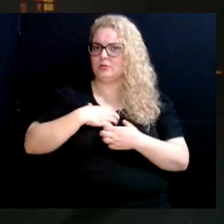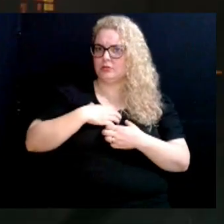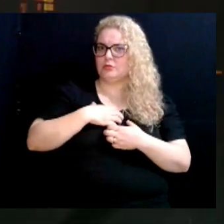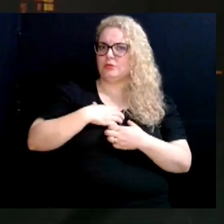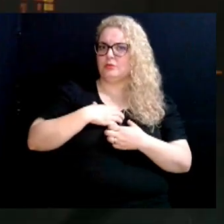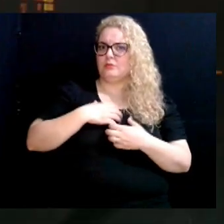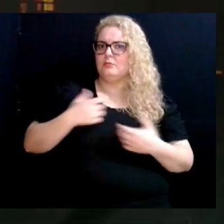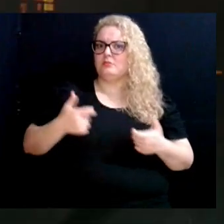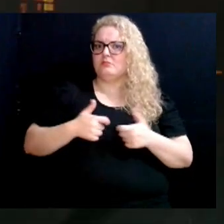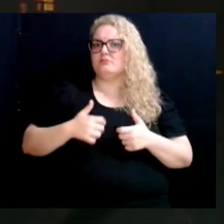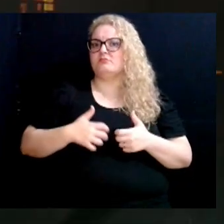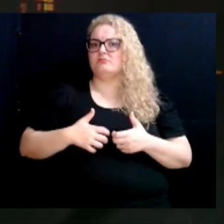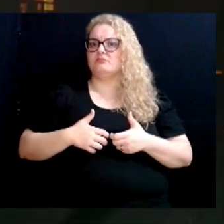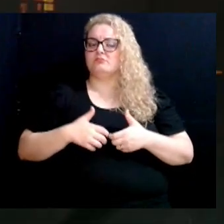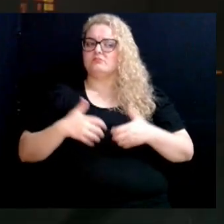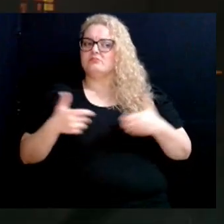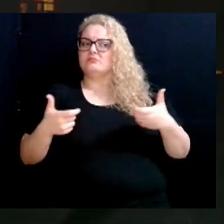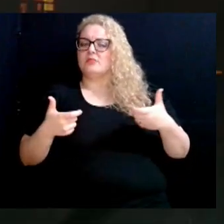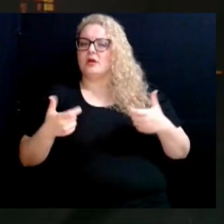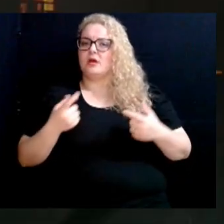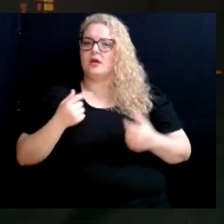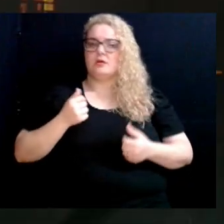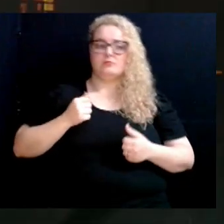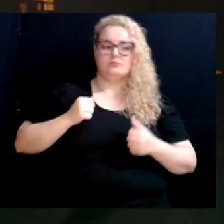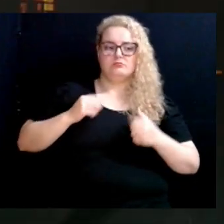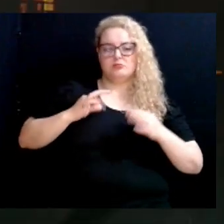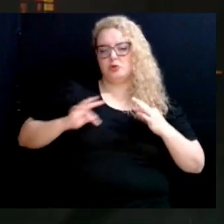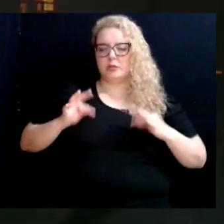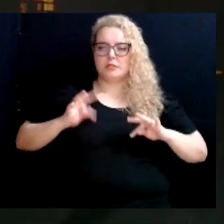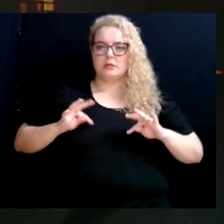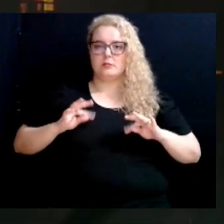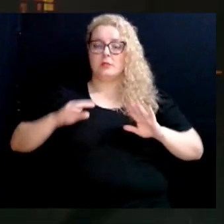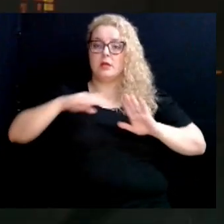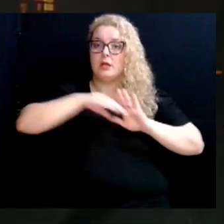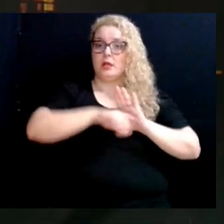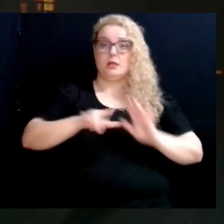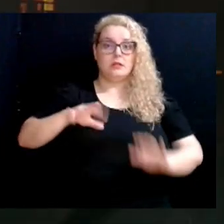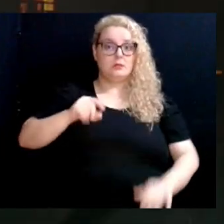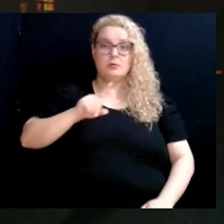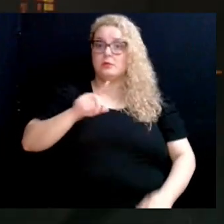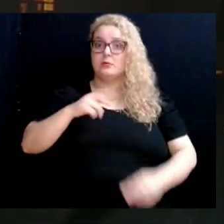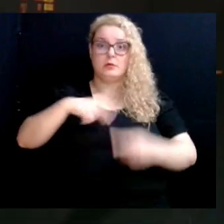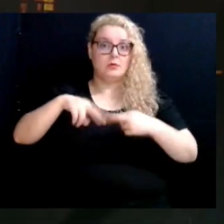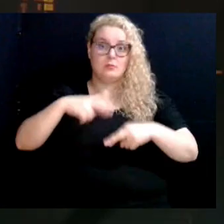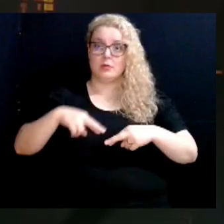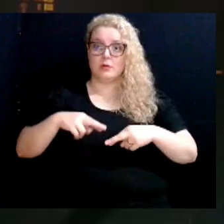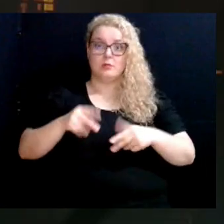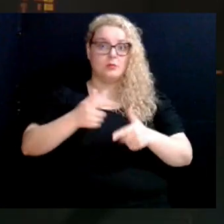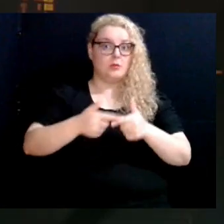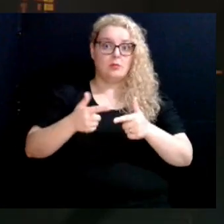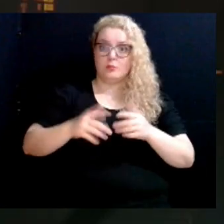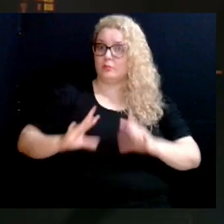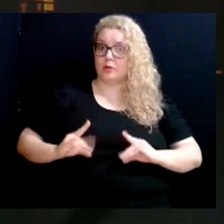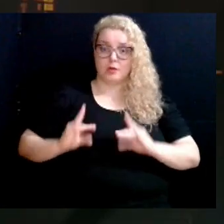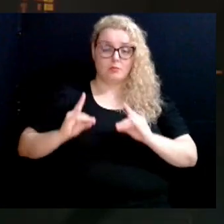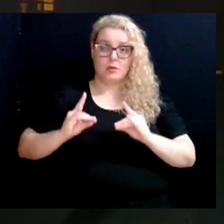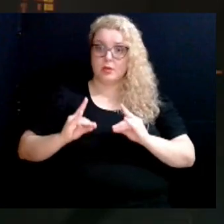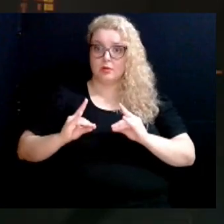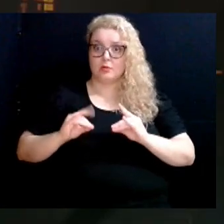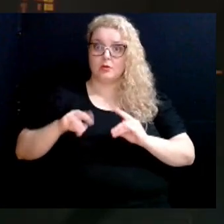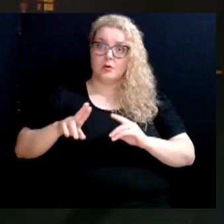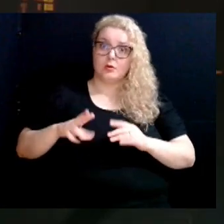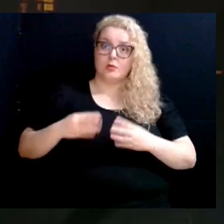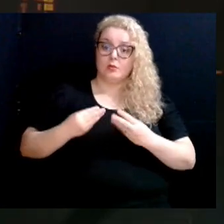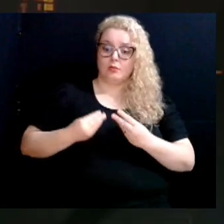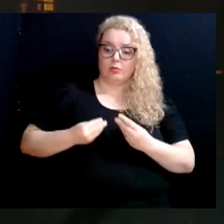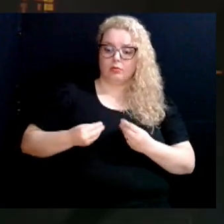menos dispostos sexualmente? A queda da libido nem sempre está relacionada a problemas hormonais ou ao